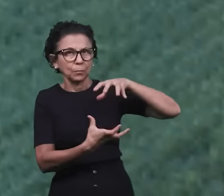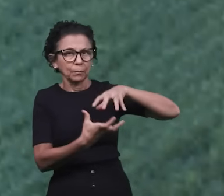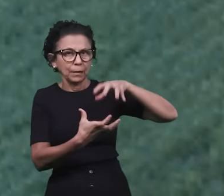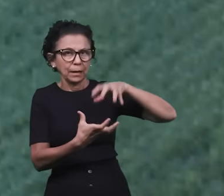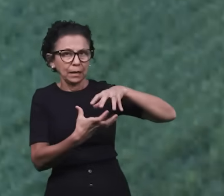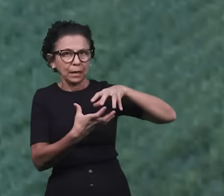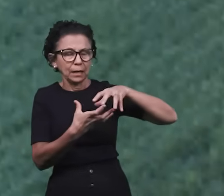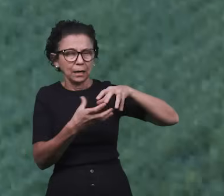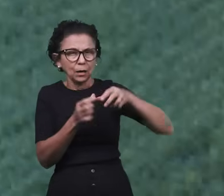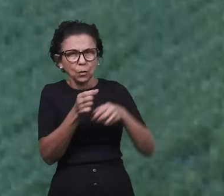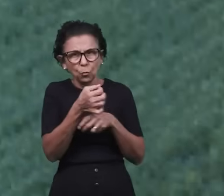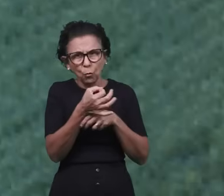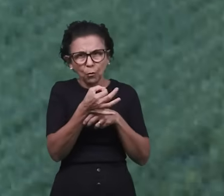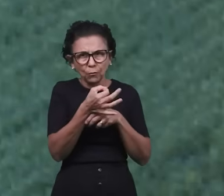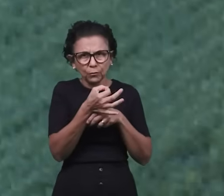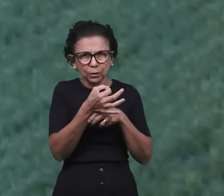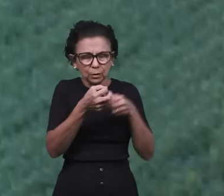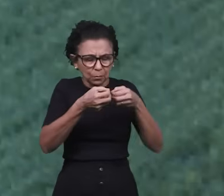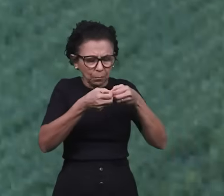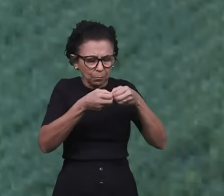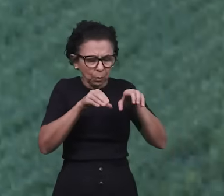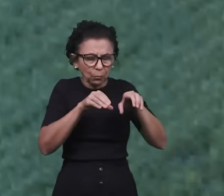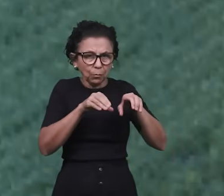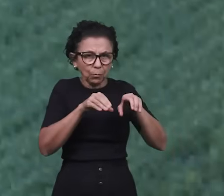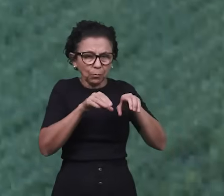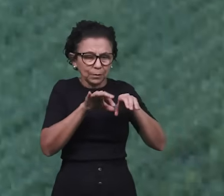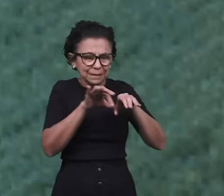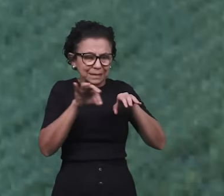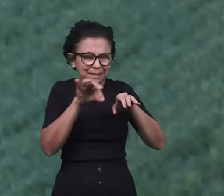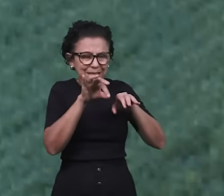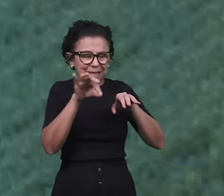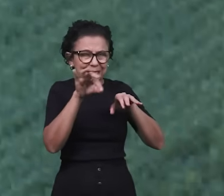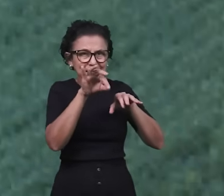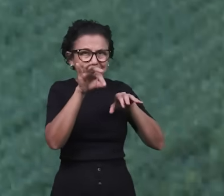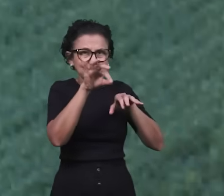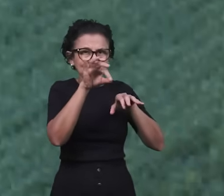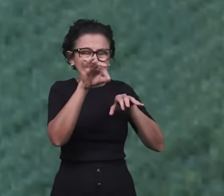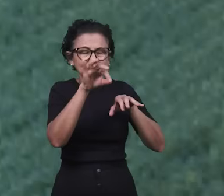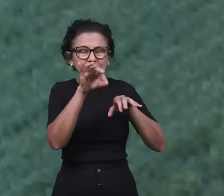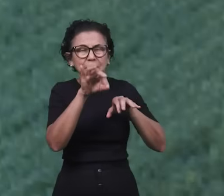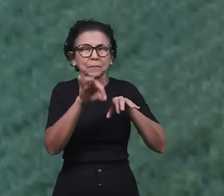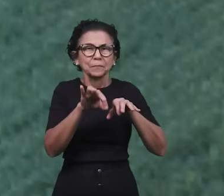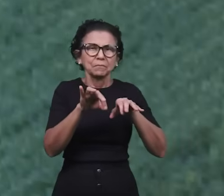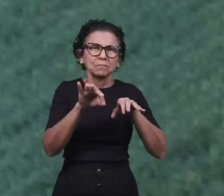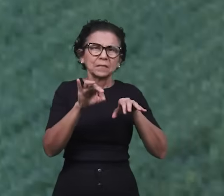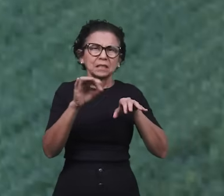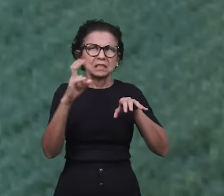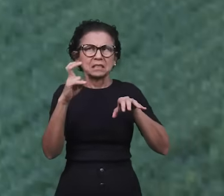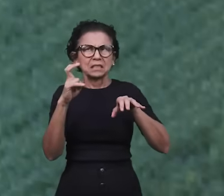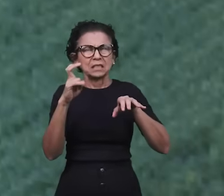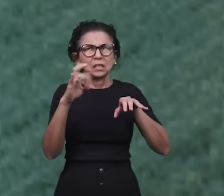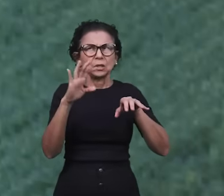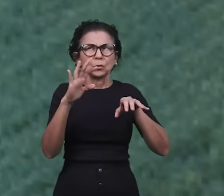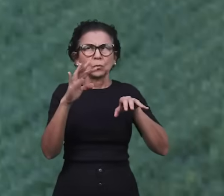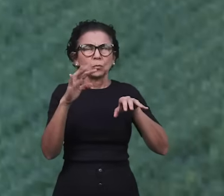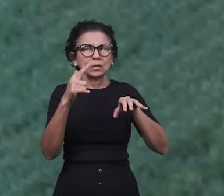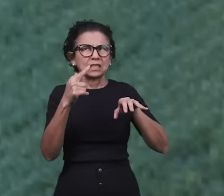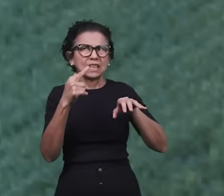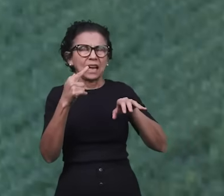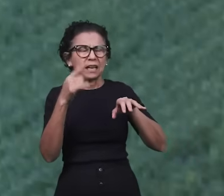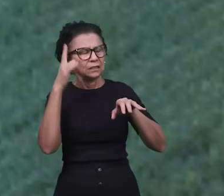O veneno não. Então, e tem uma característica seguinte: depois que ela perdeu o seu ferrão, ela